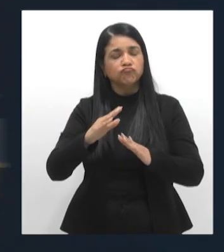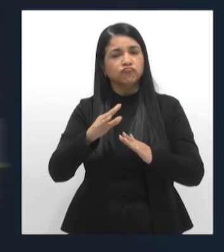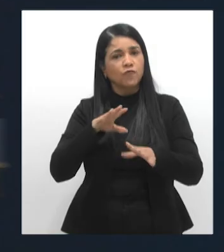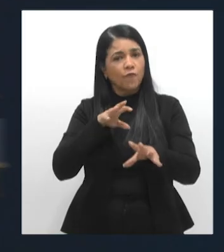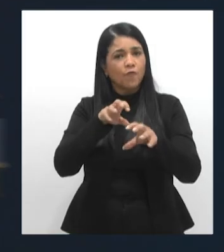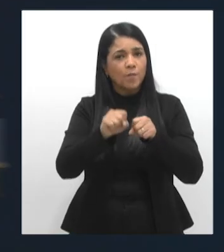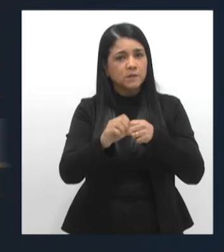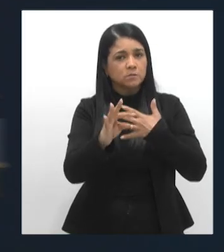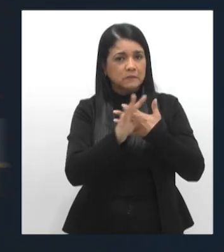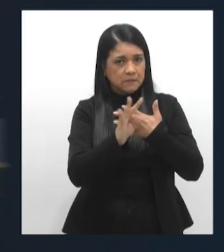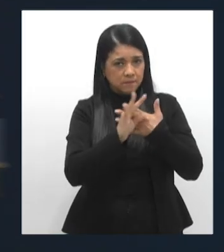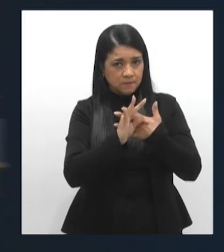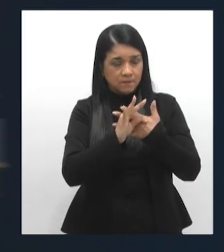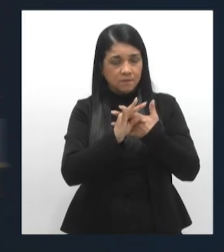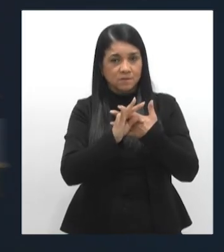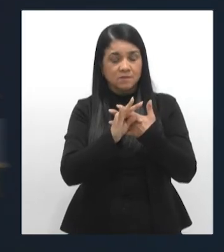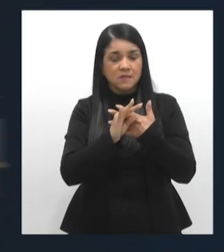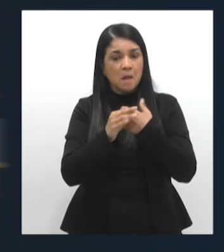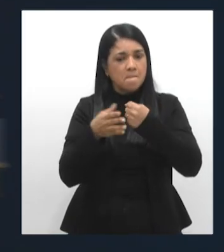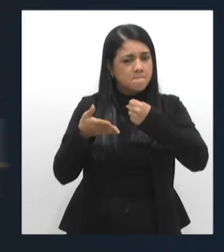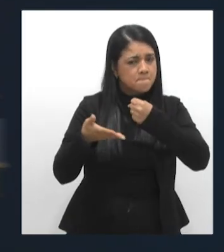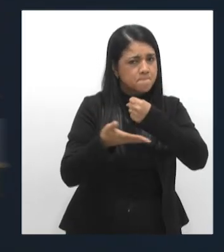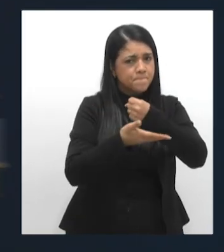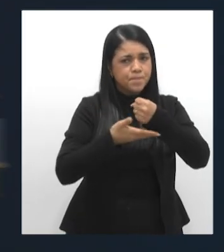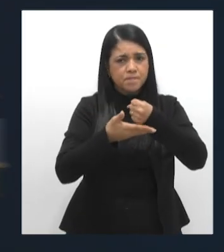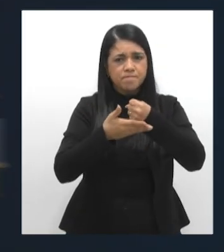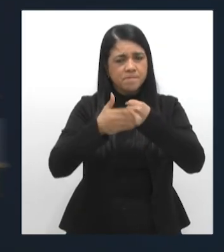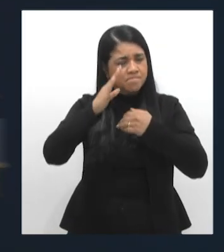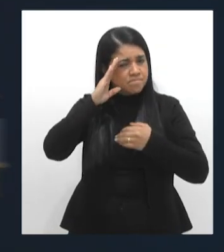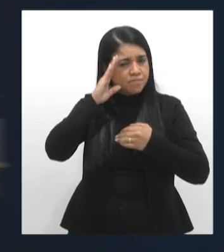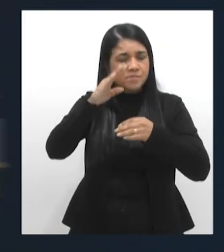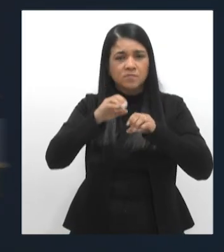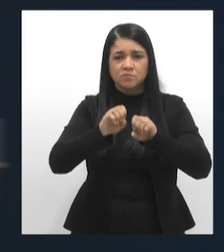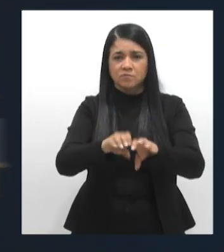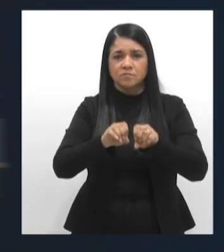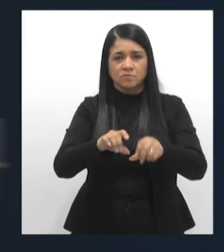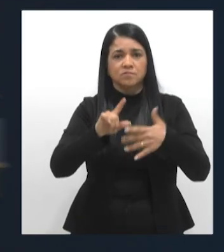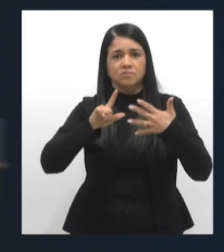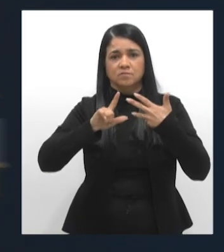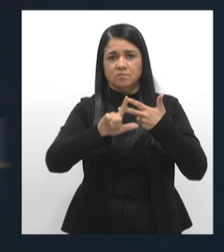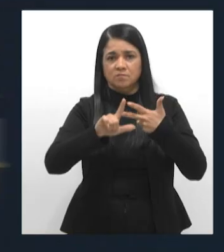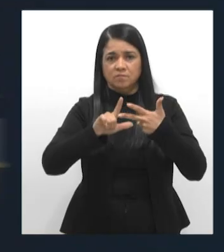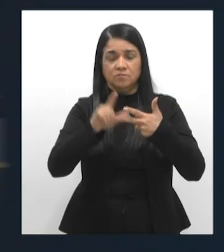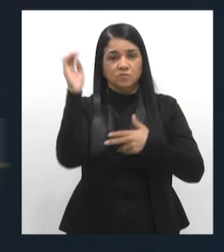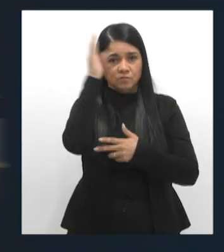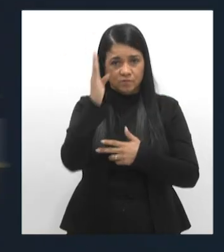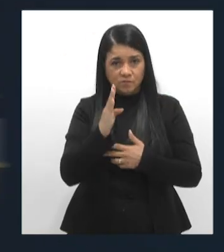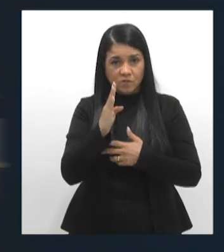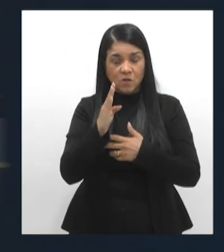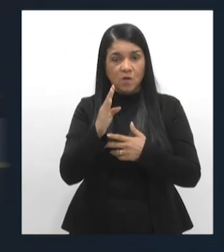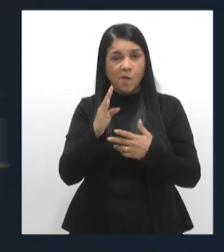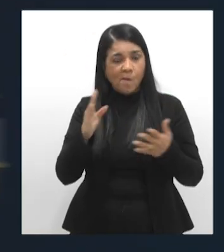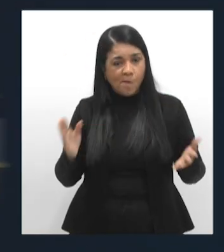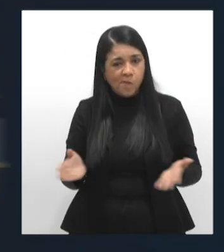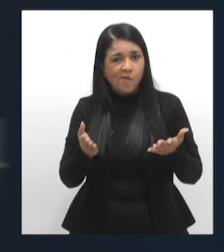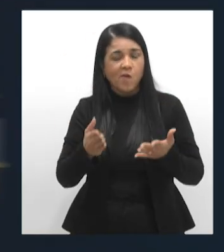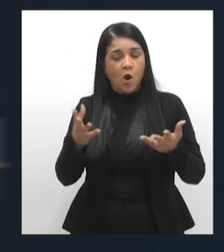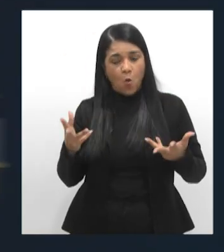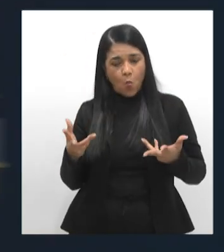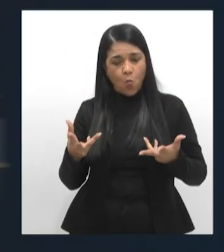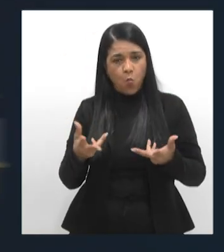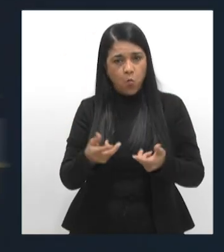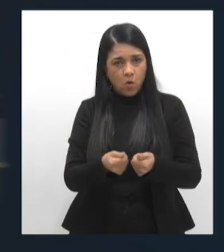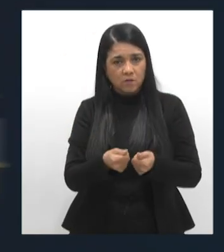consolidou como um verdadeiro pilar da educação legislativa no Brasil, promovendo a qualificação